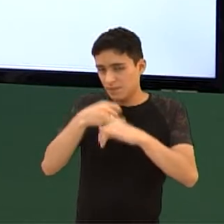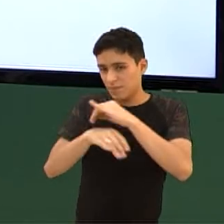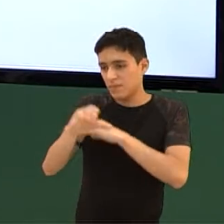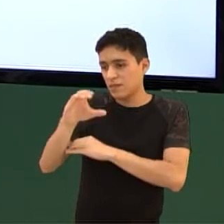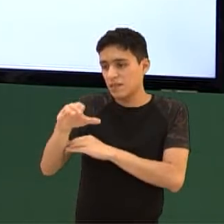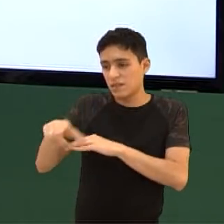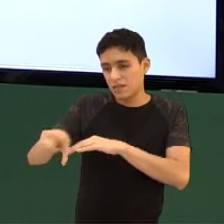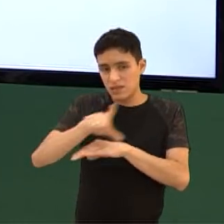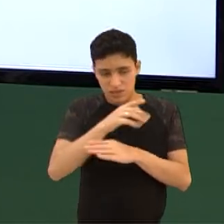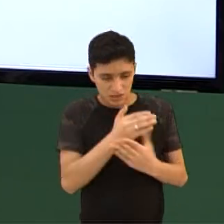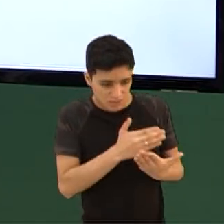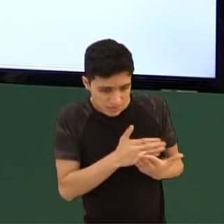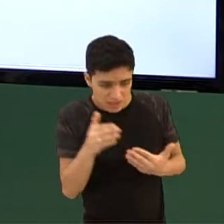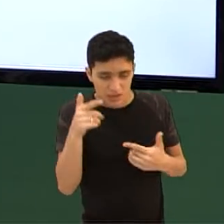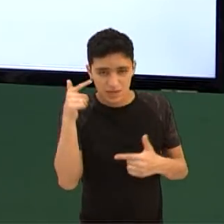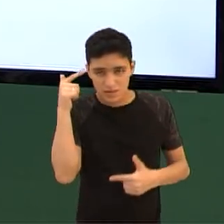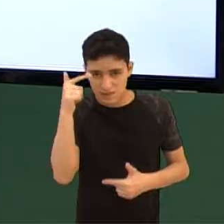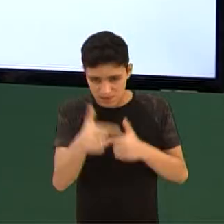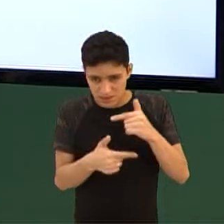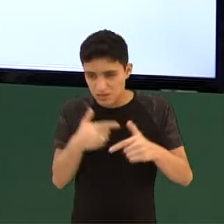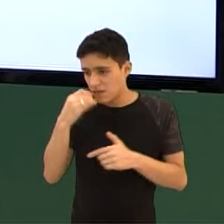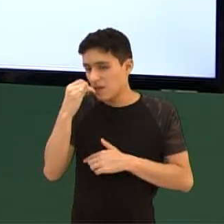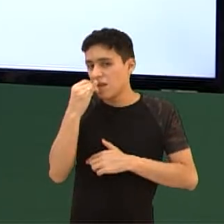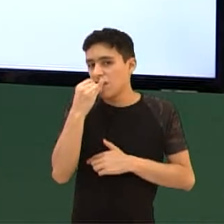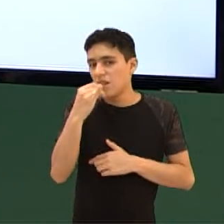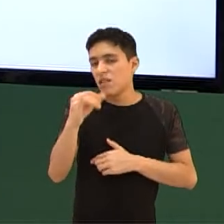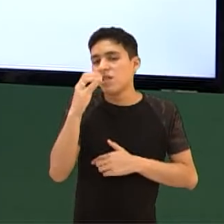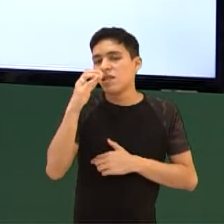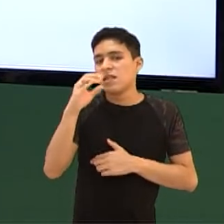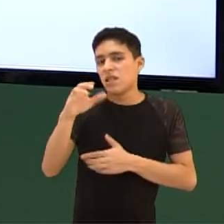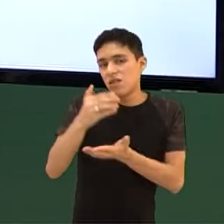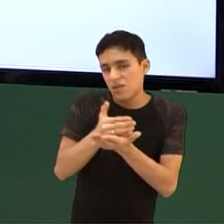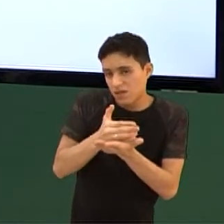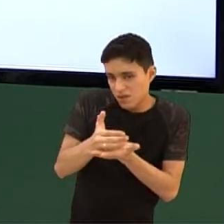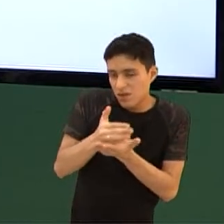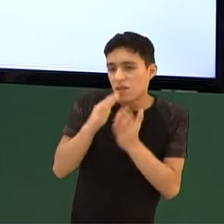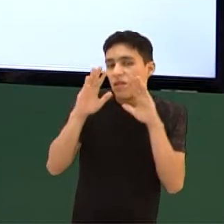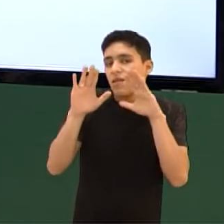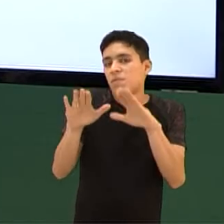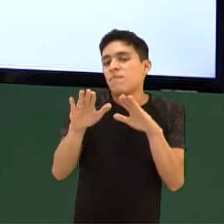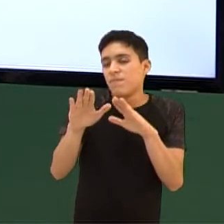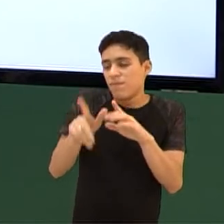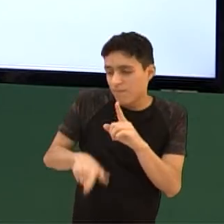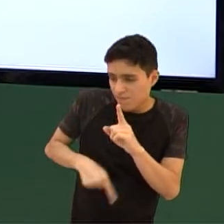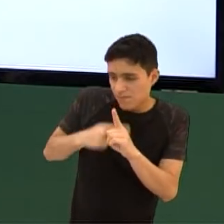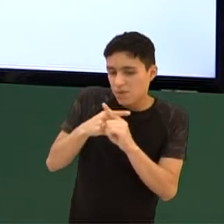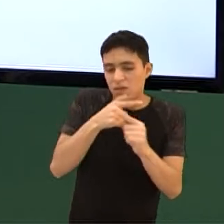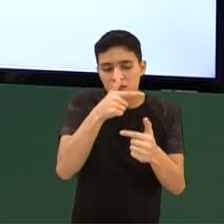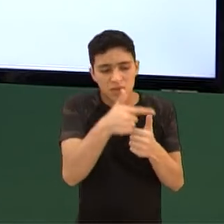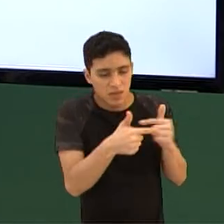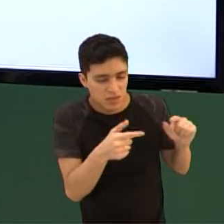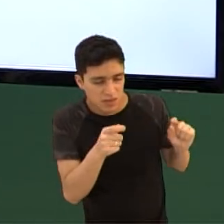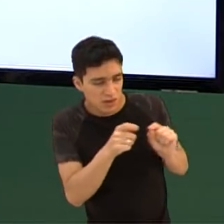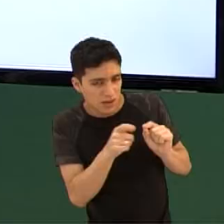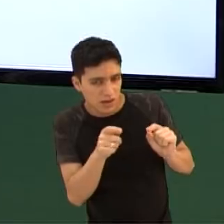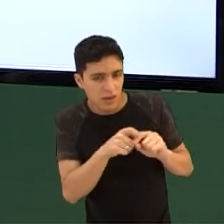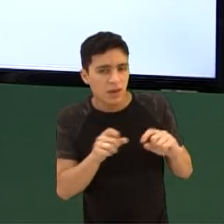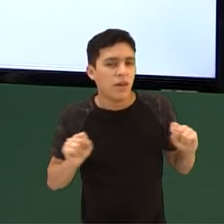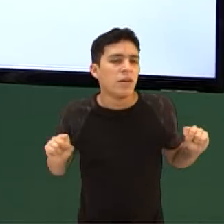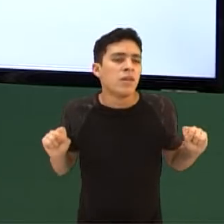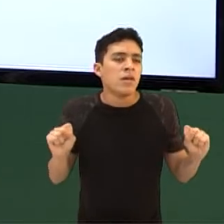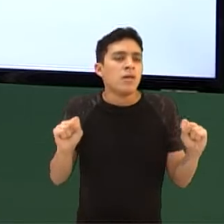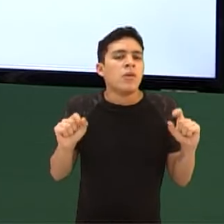antes da realização do trabalho, ou seja, a energia cinética inicial, mais o trabalho realizado. Ou seja, eu